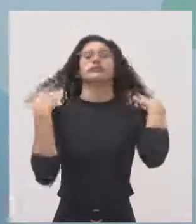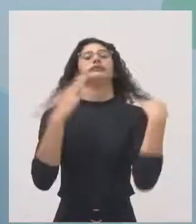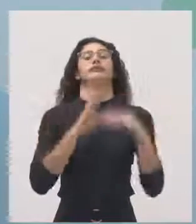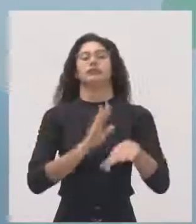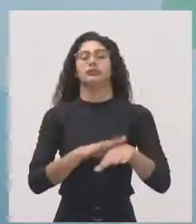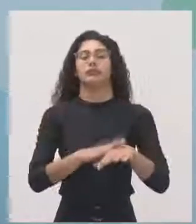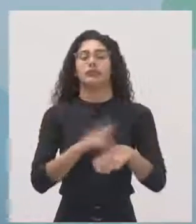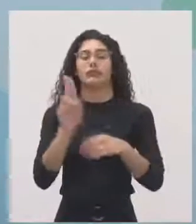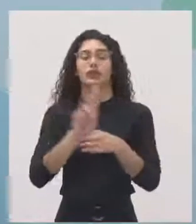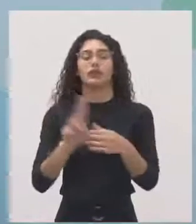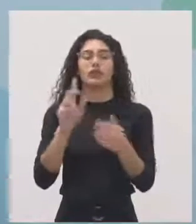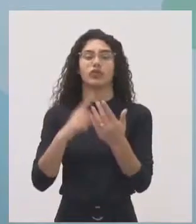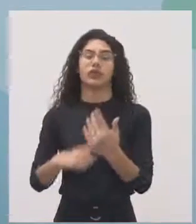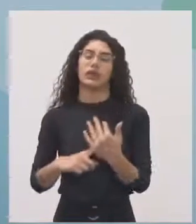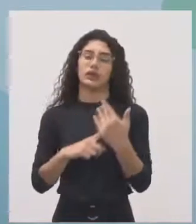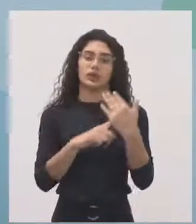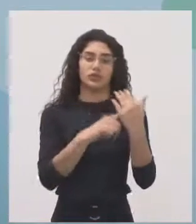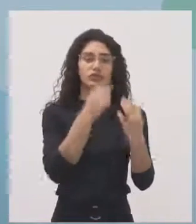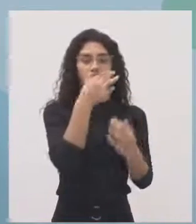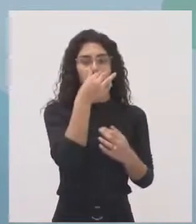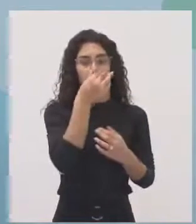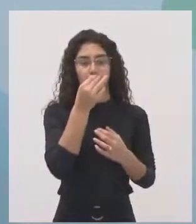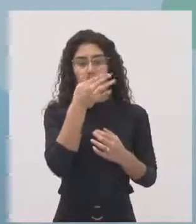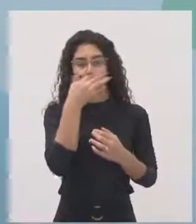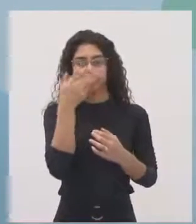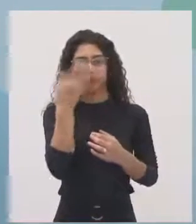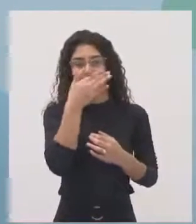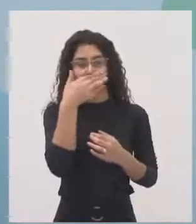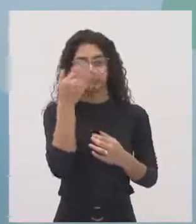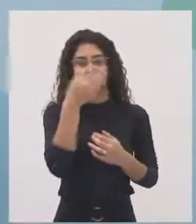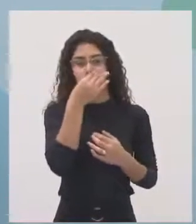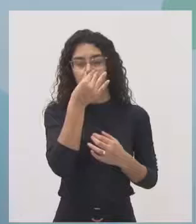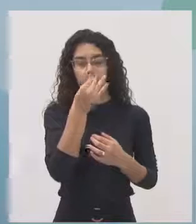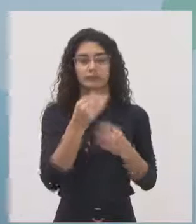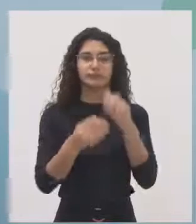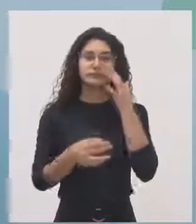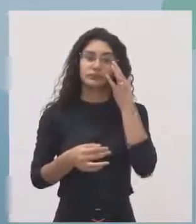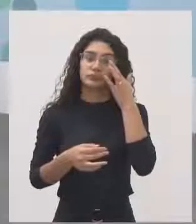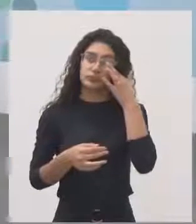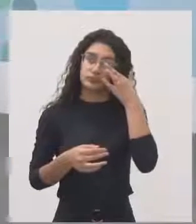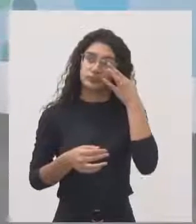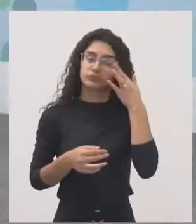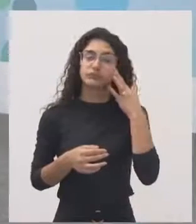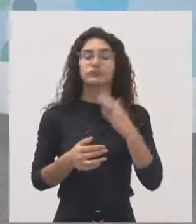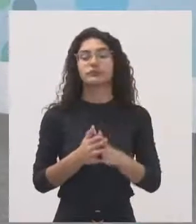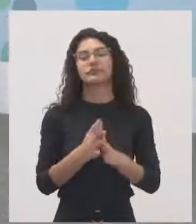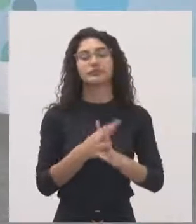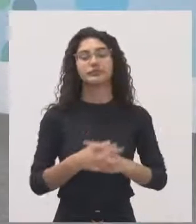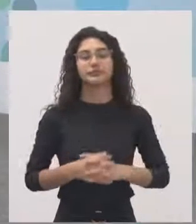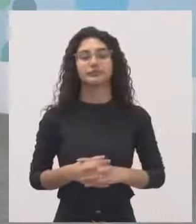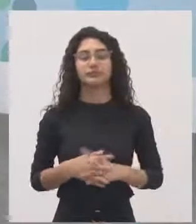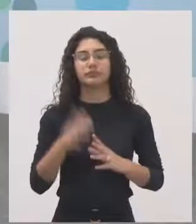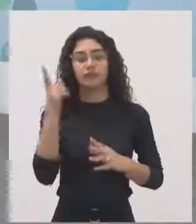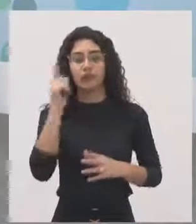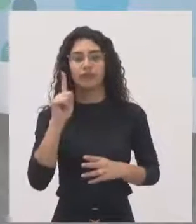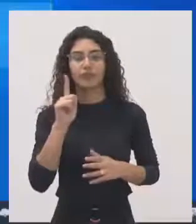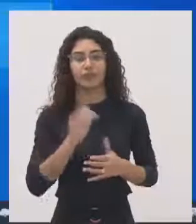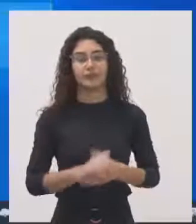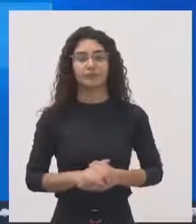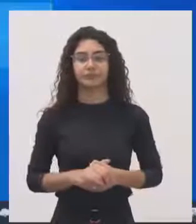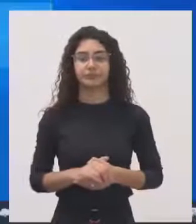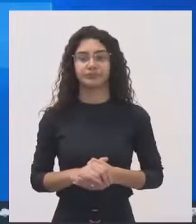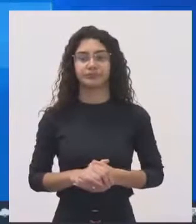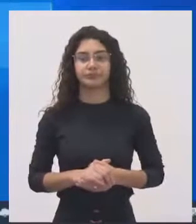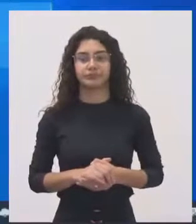de alguns aplicativos, né? Sim. Vamos lá, vamos ver se a gente consegue abrir aqui. O download já... Então, vamos lá.